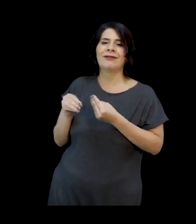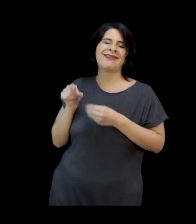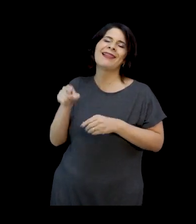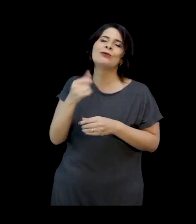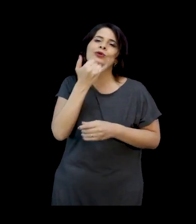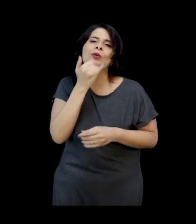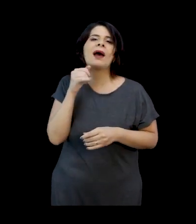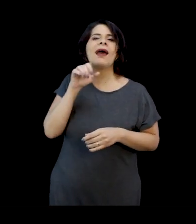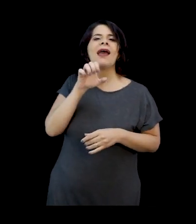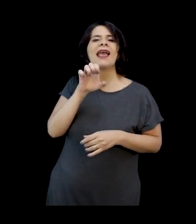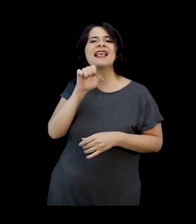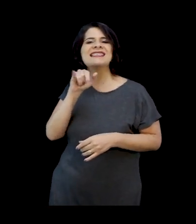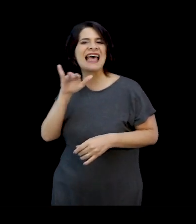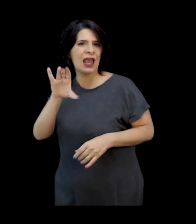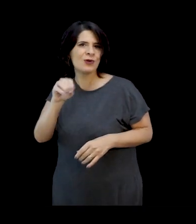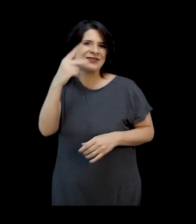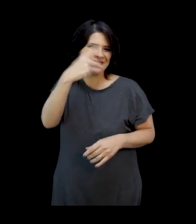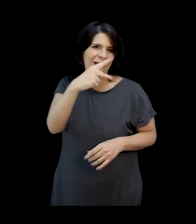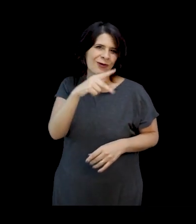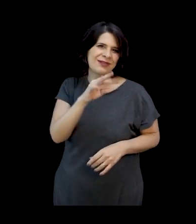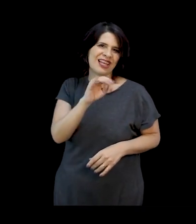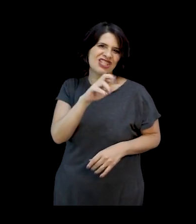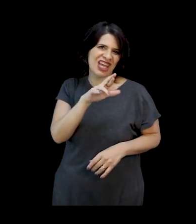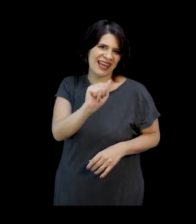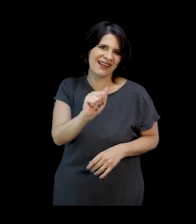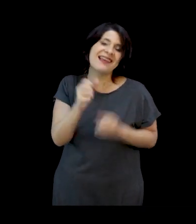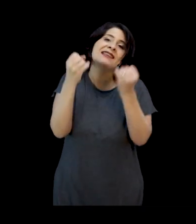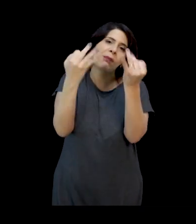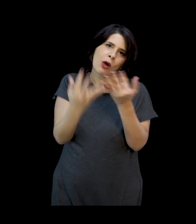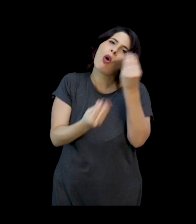partir do texto do Zimmer.